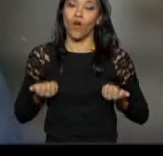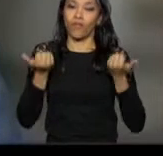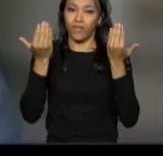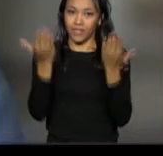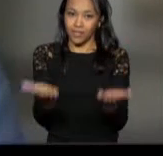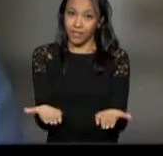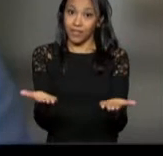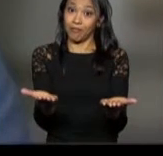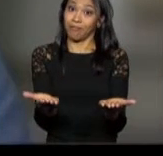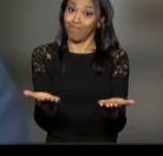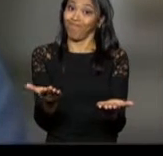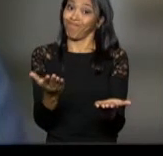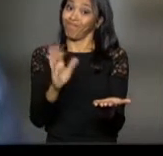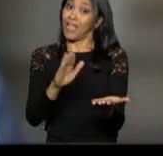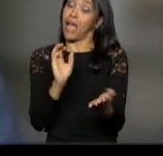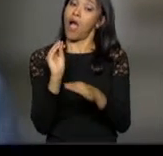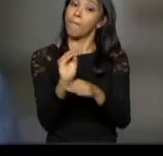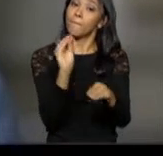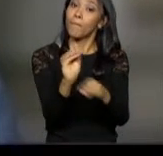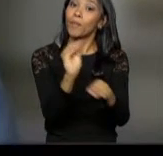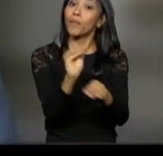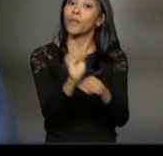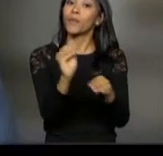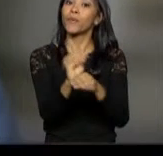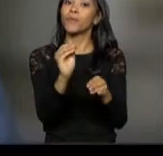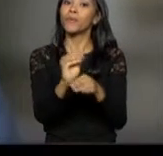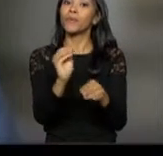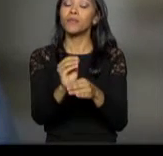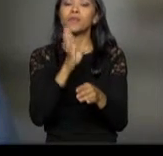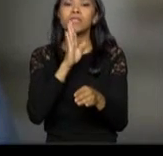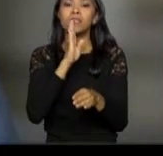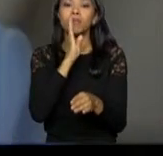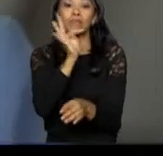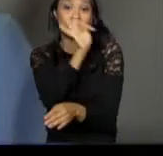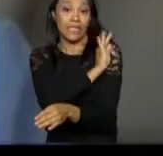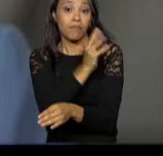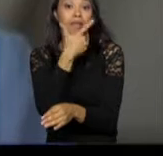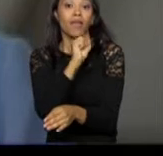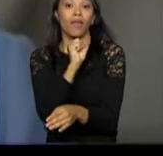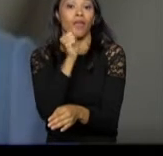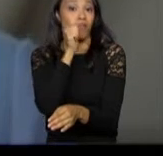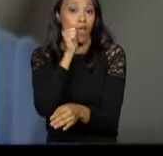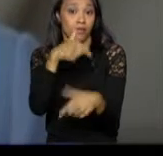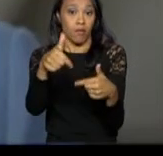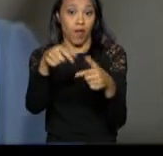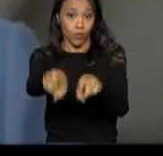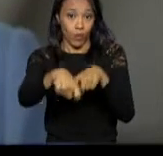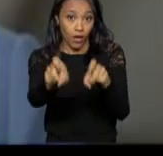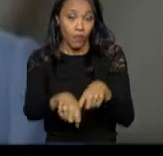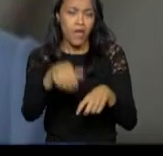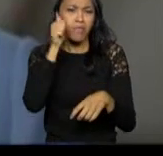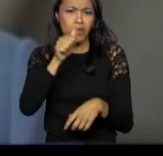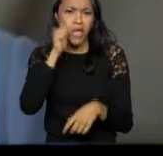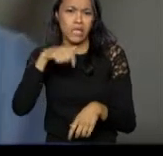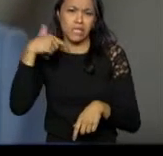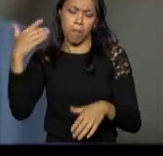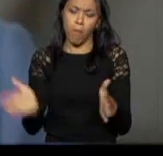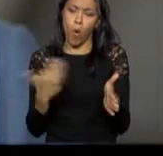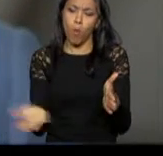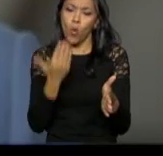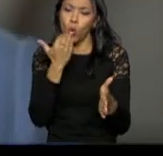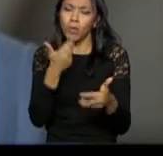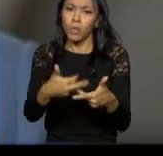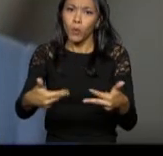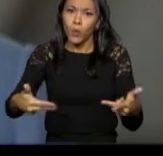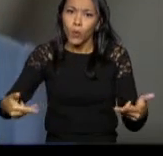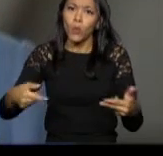mais crédito e mais assistência técnica para as trabalhadoras rurais. São mais mulheres produzindo alimentos,